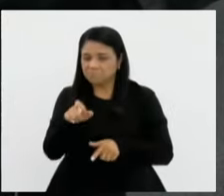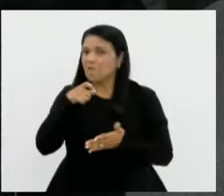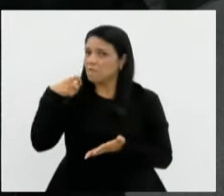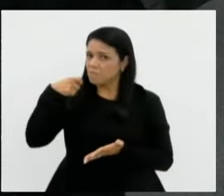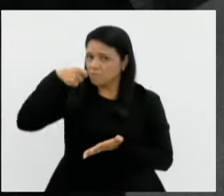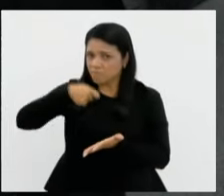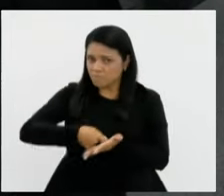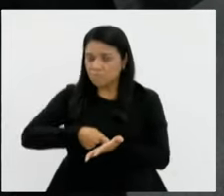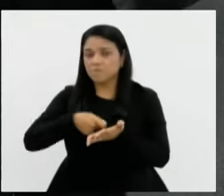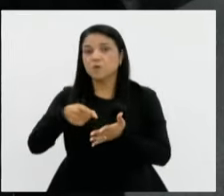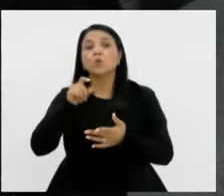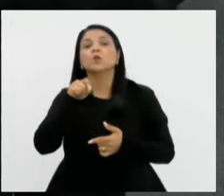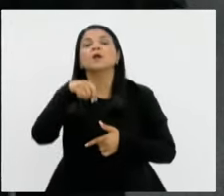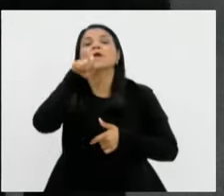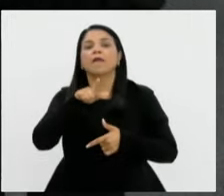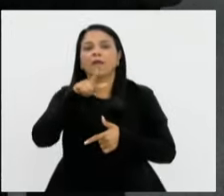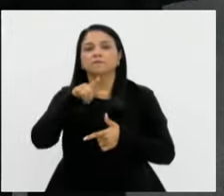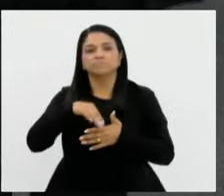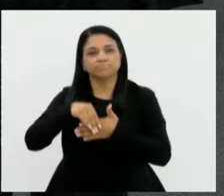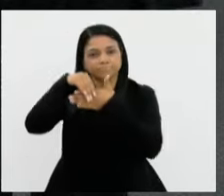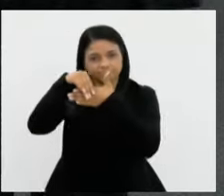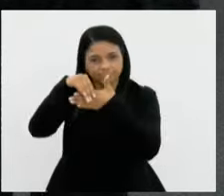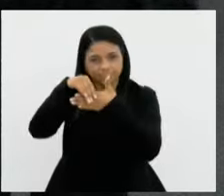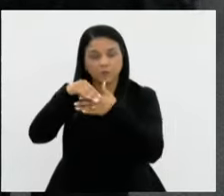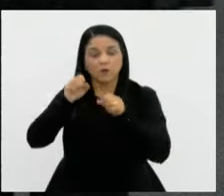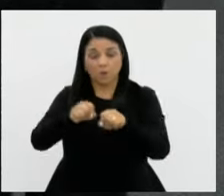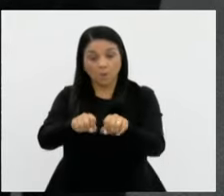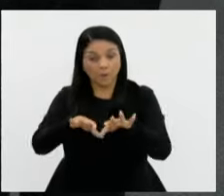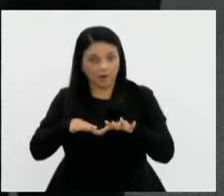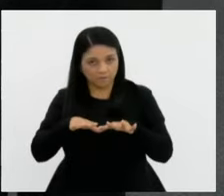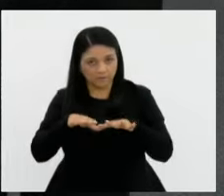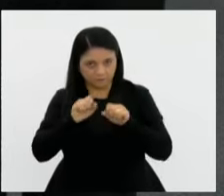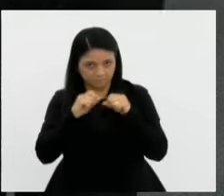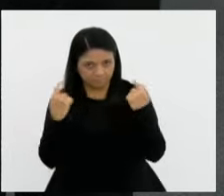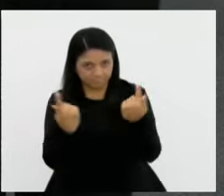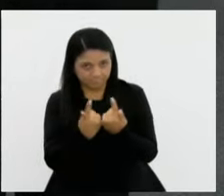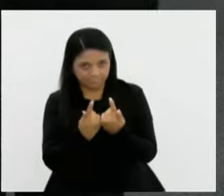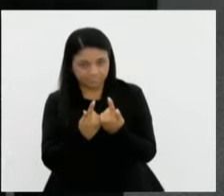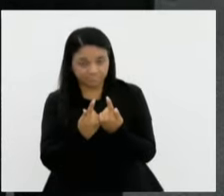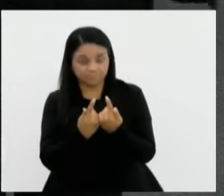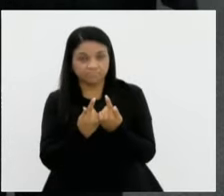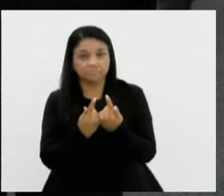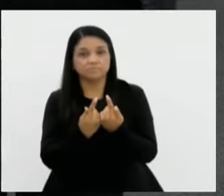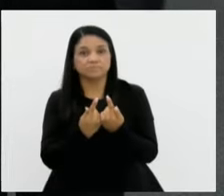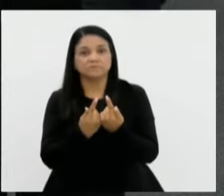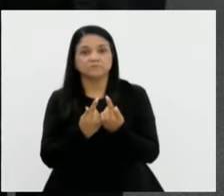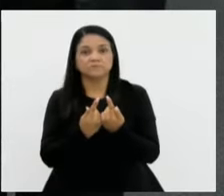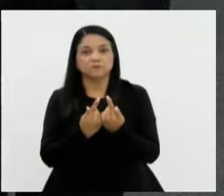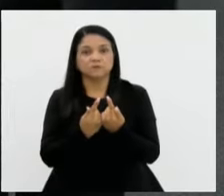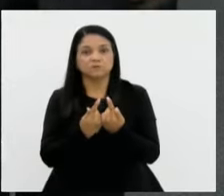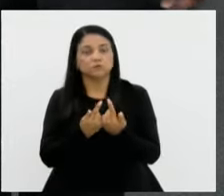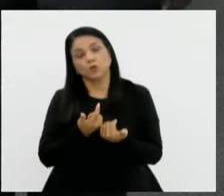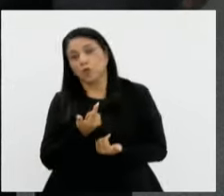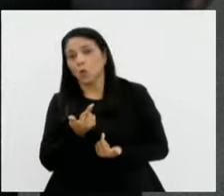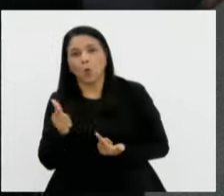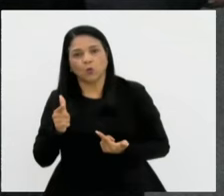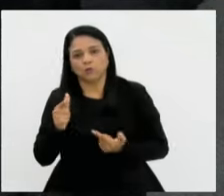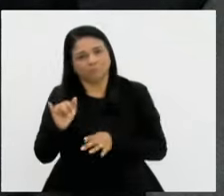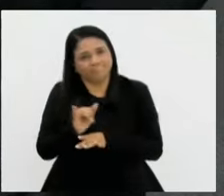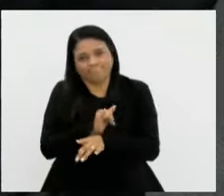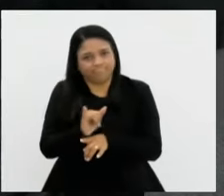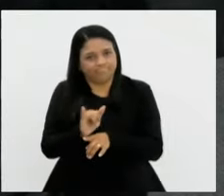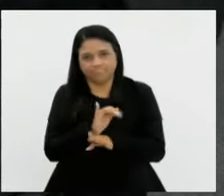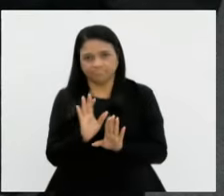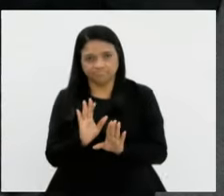delibera sob mandato é o Parlamento. Então, nesse sentido, a gente não tem outra medida que